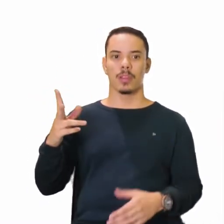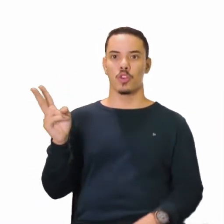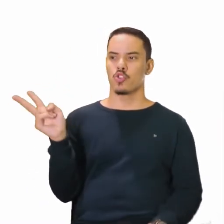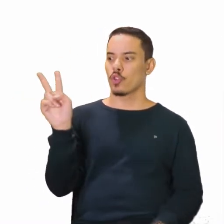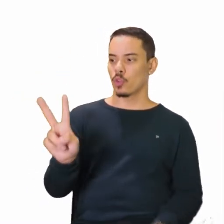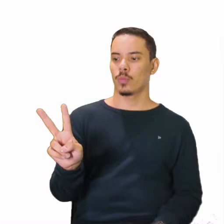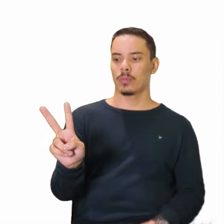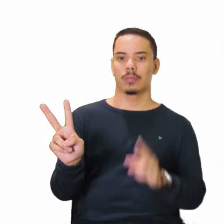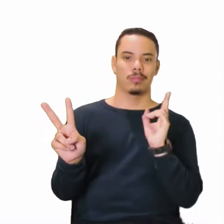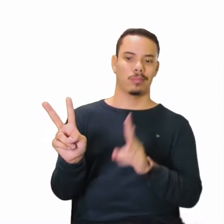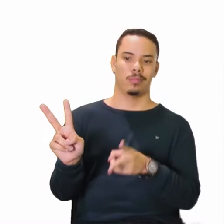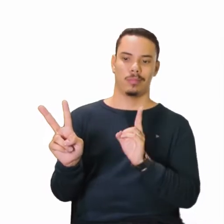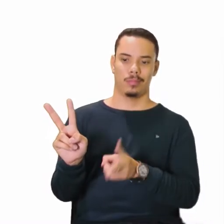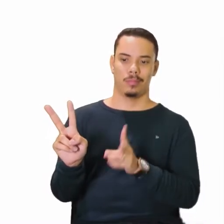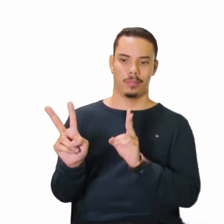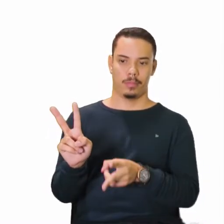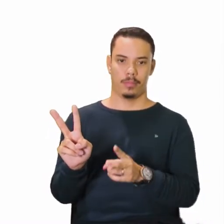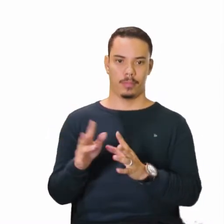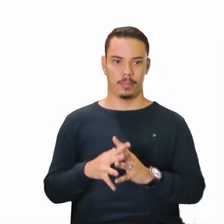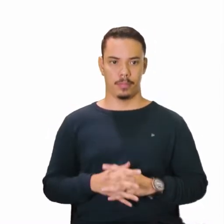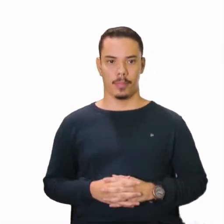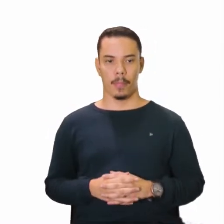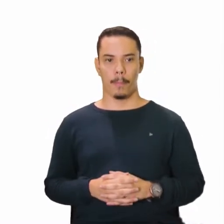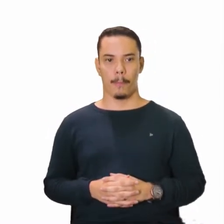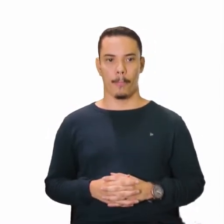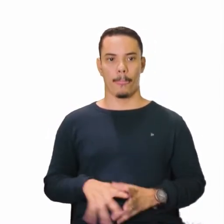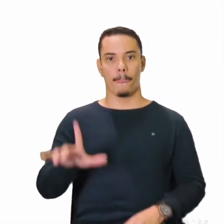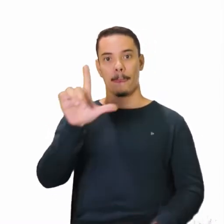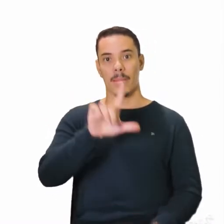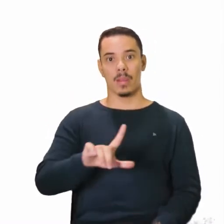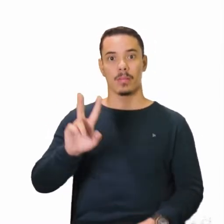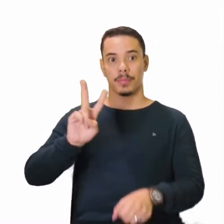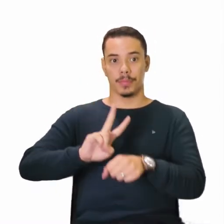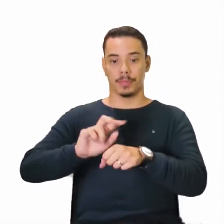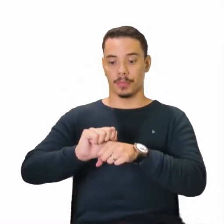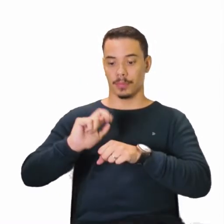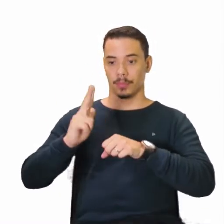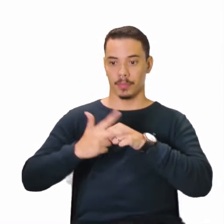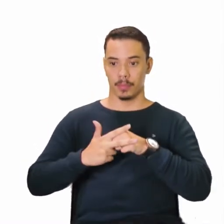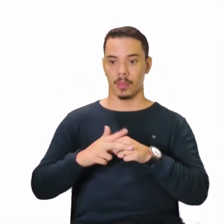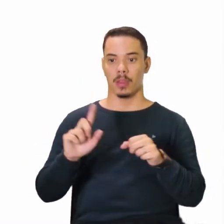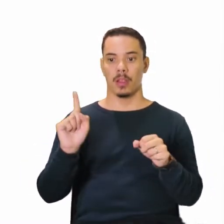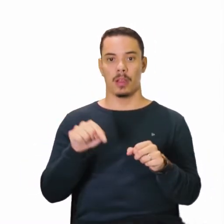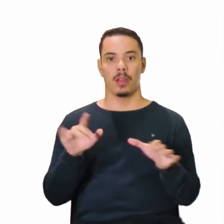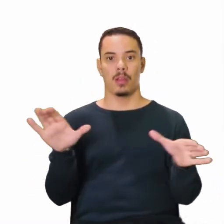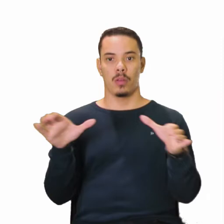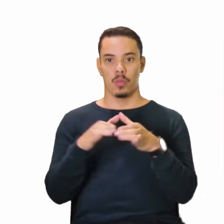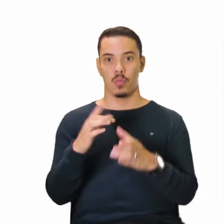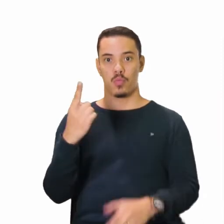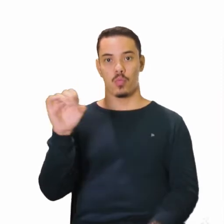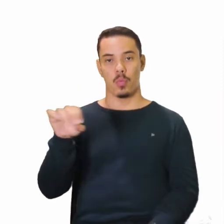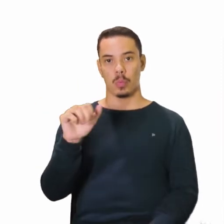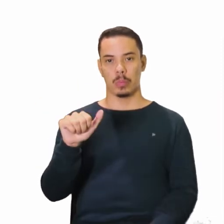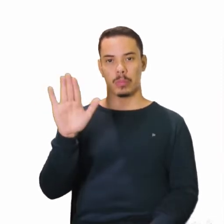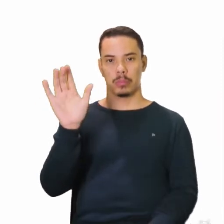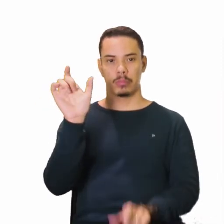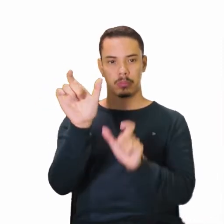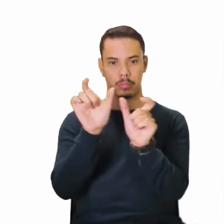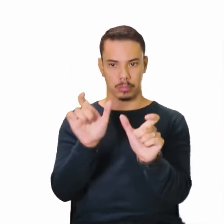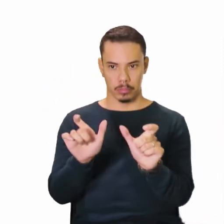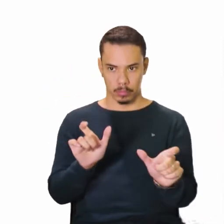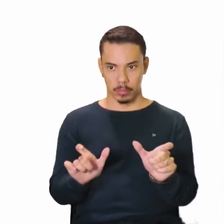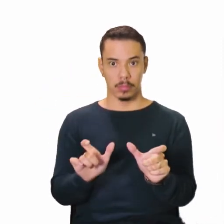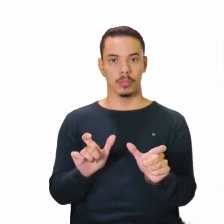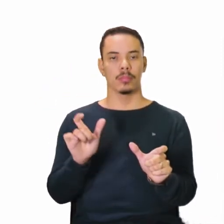dupla, né? Então, vamos lá, vamos ver. A locução adverbial é um conjunto de uma ou mais palavras